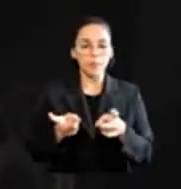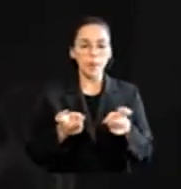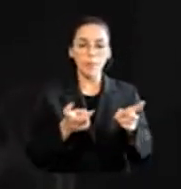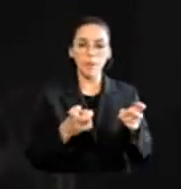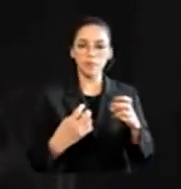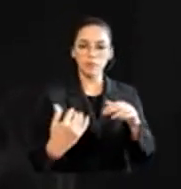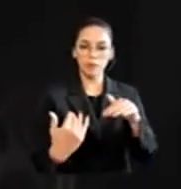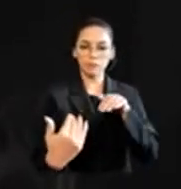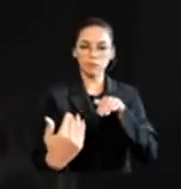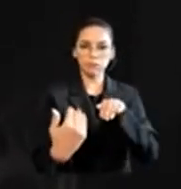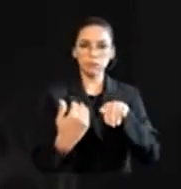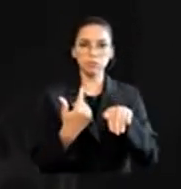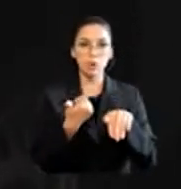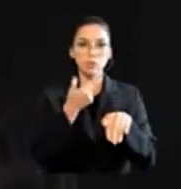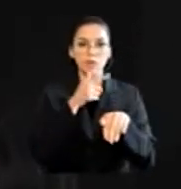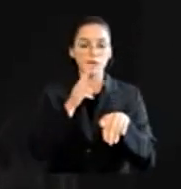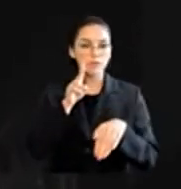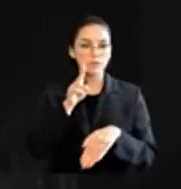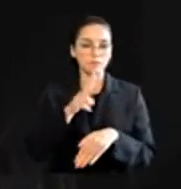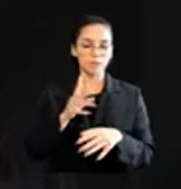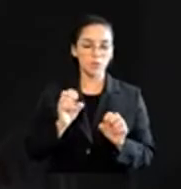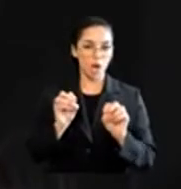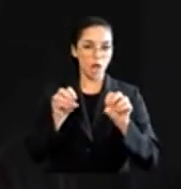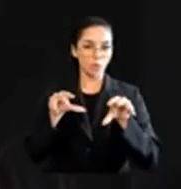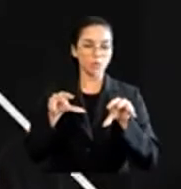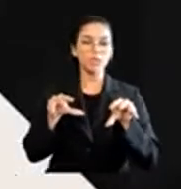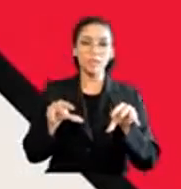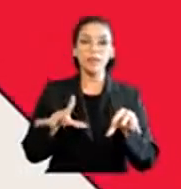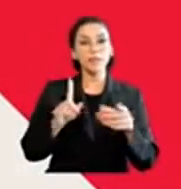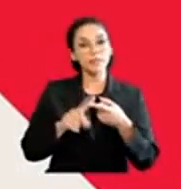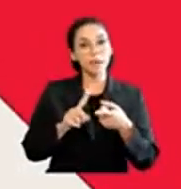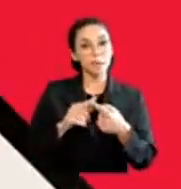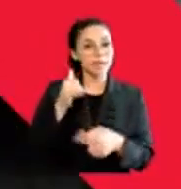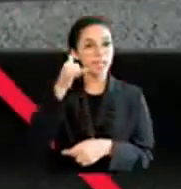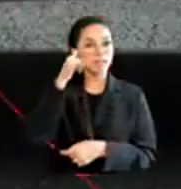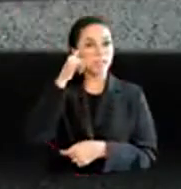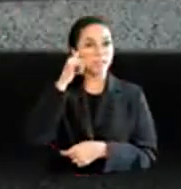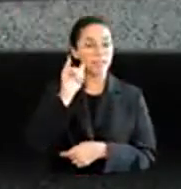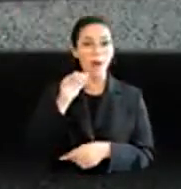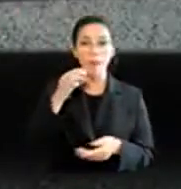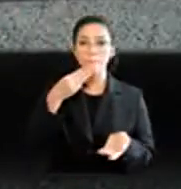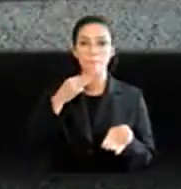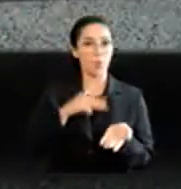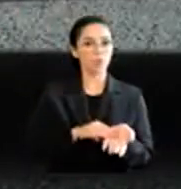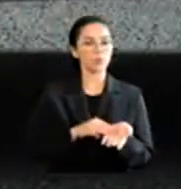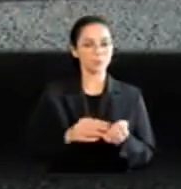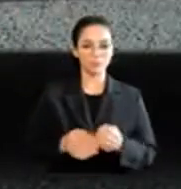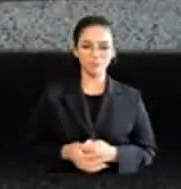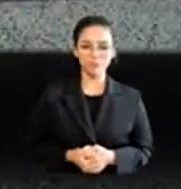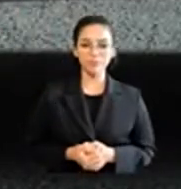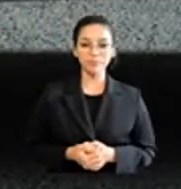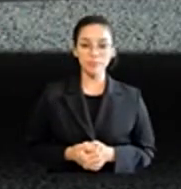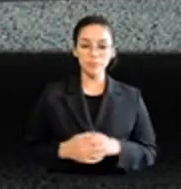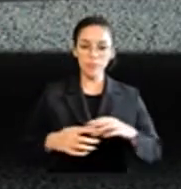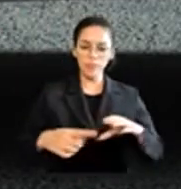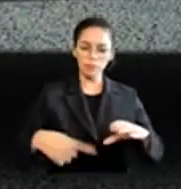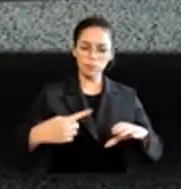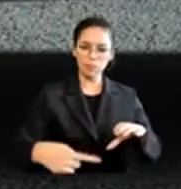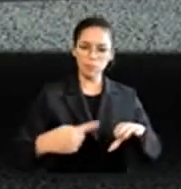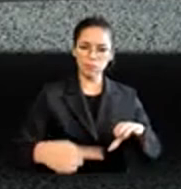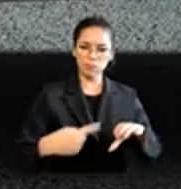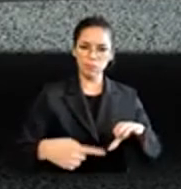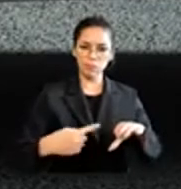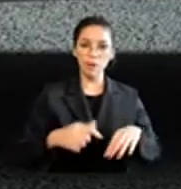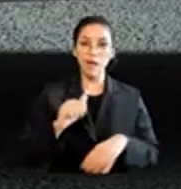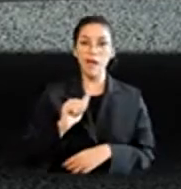motoristas e também é ótimo para evitar multas em rodovias. As rodas em aço são leves e resistentes,